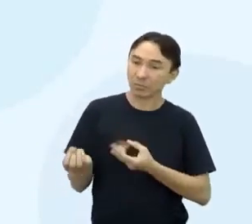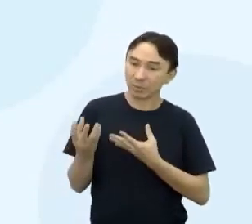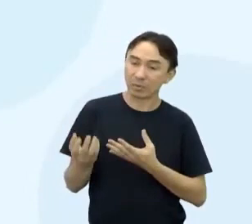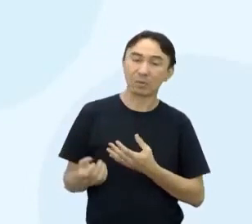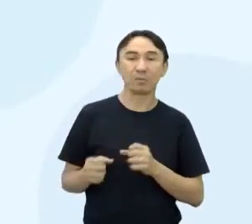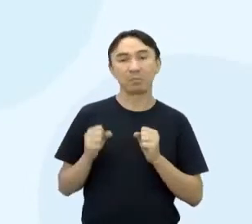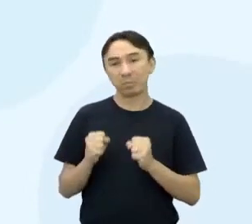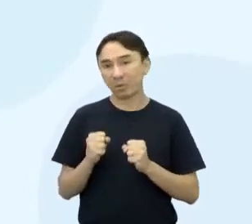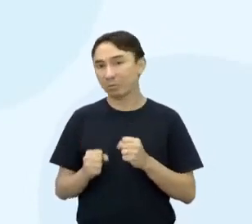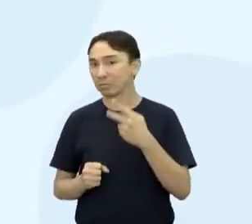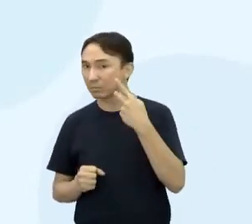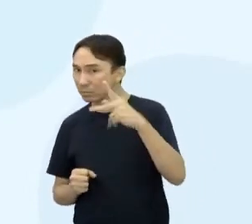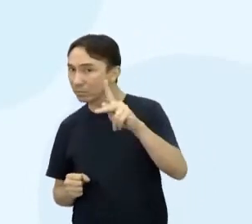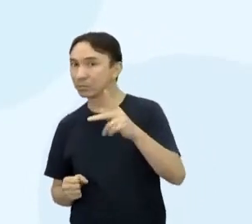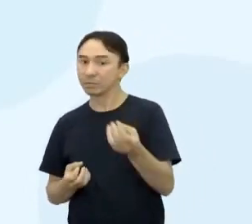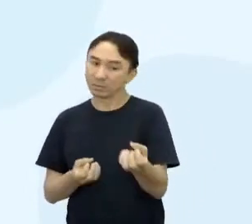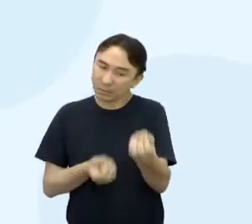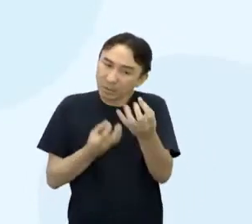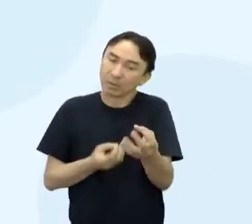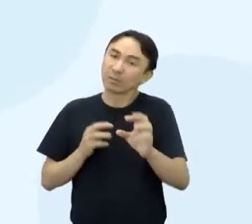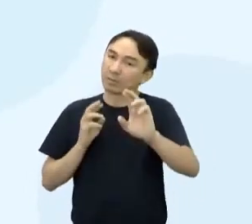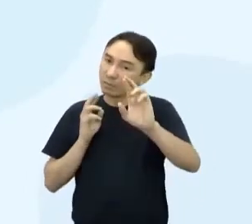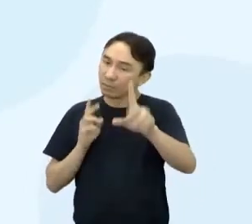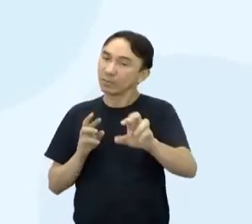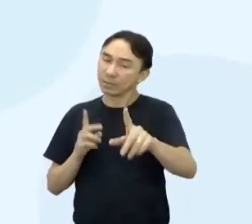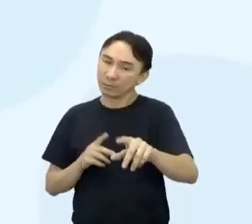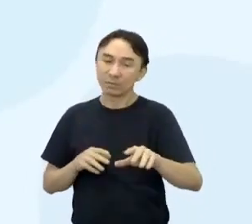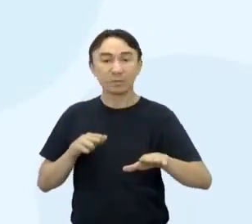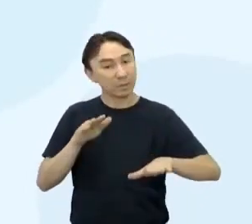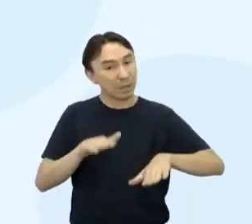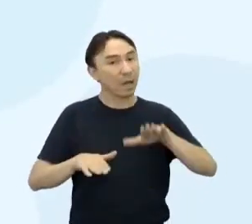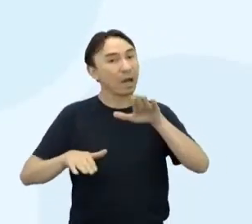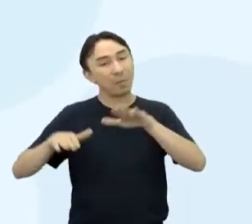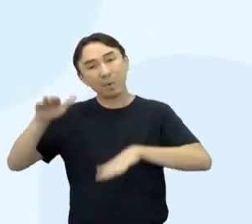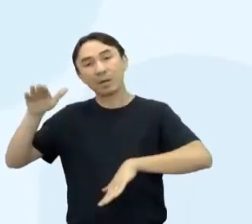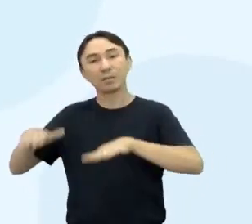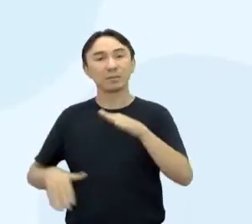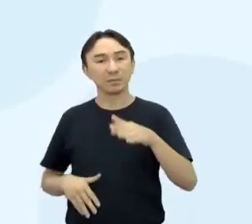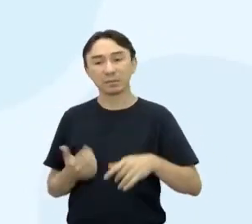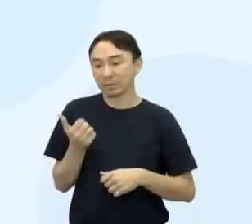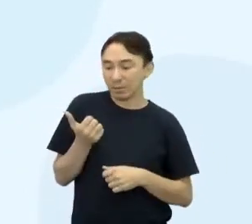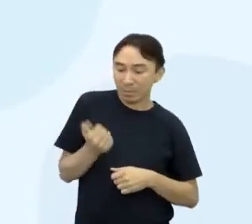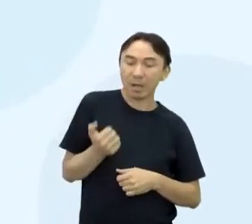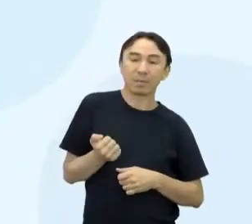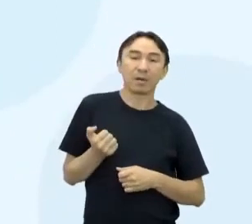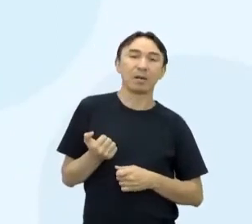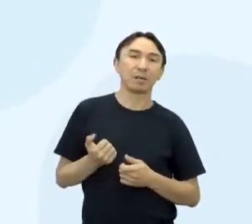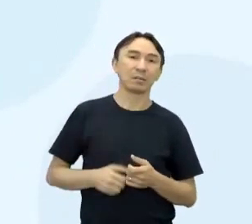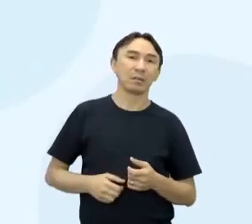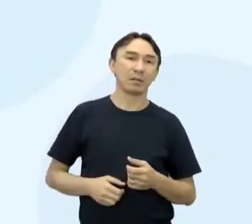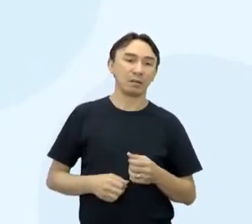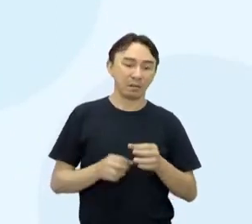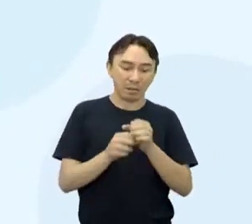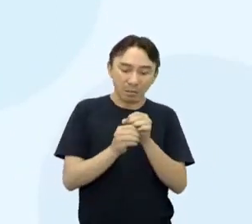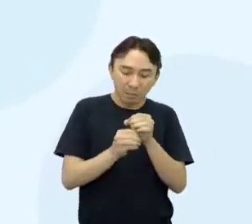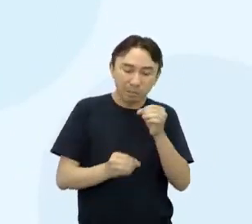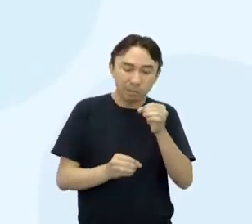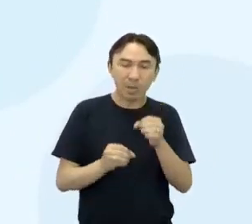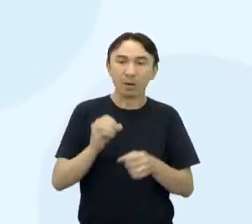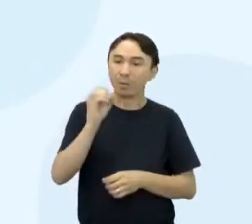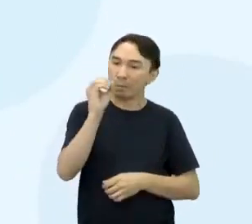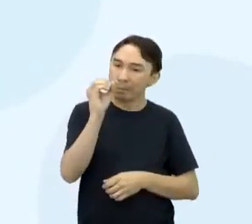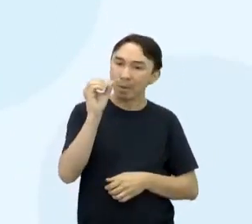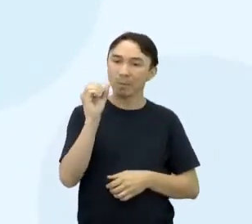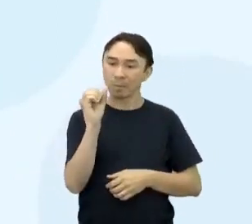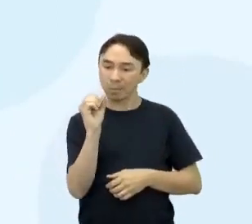ser iguais aos dados de vocês. Vai depender da leitura de vocês, da espessura da mangueira, da quantidade de óleo e assim vai,